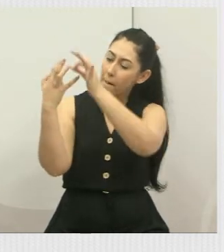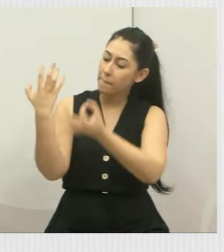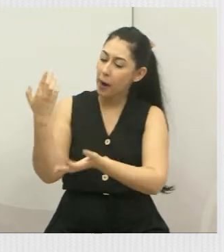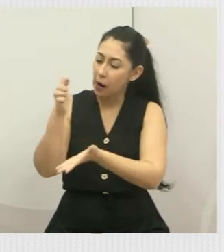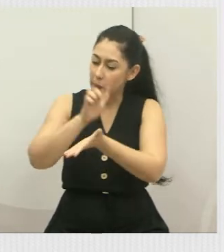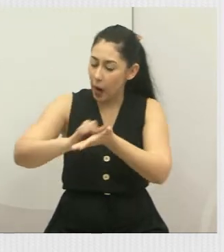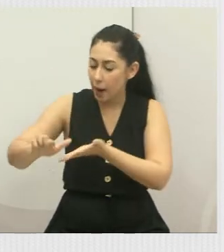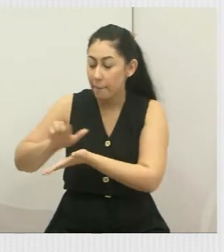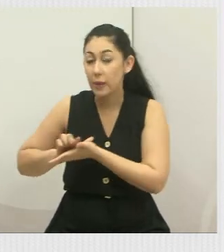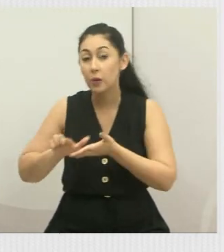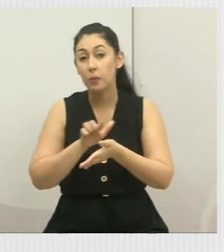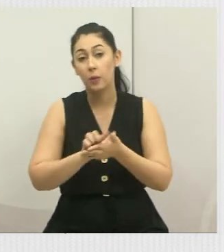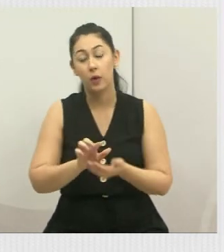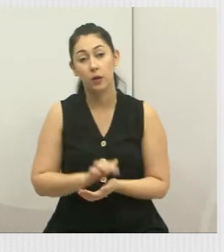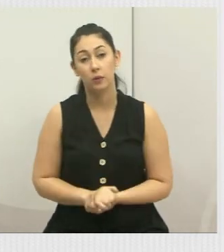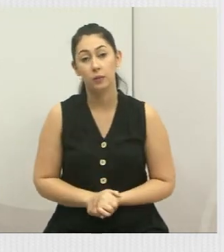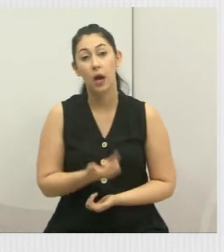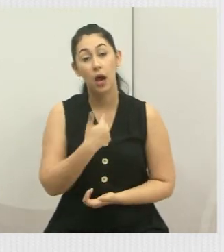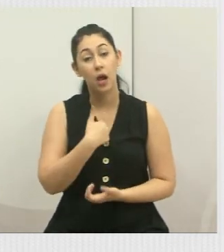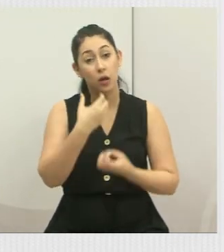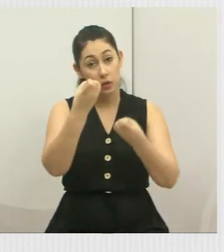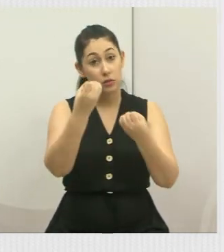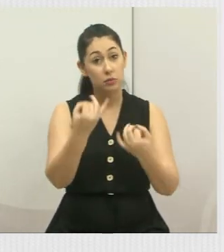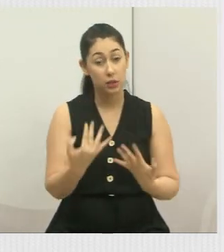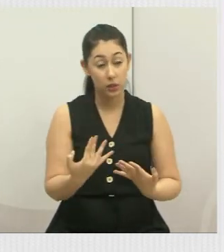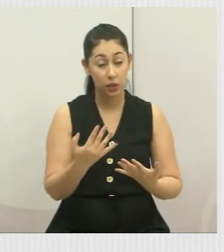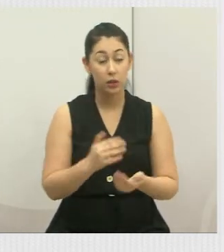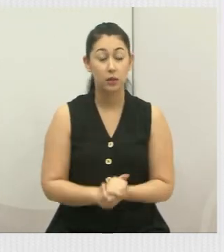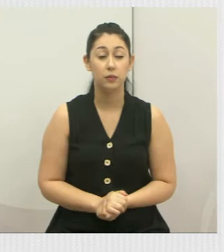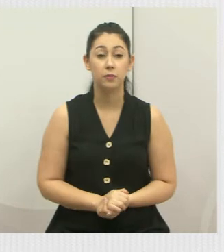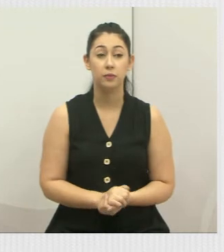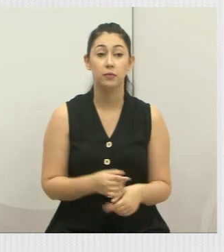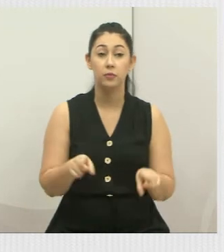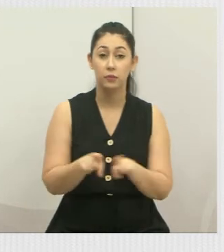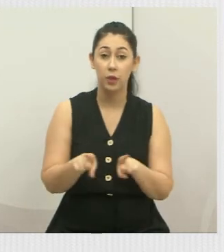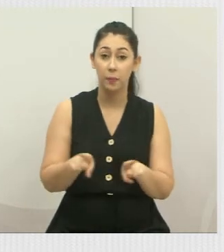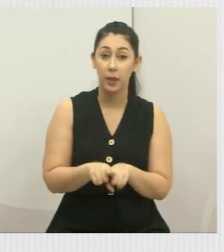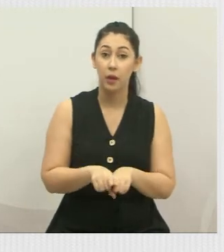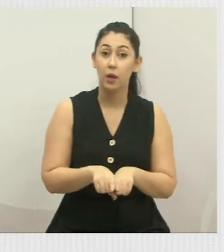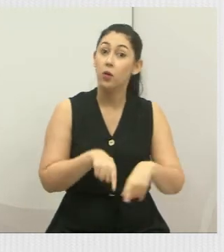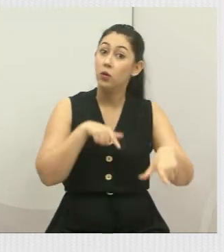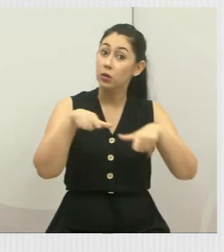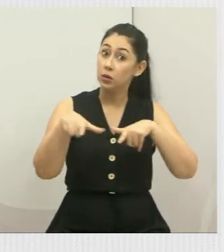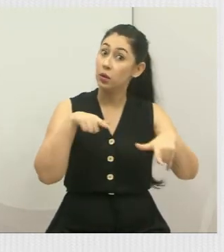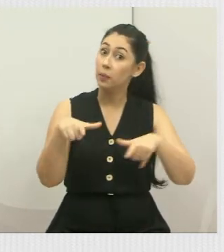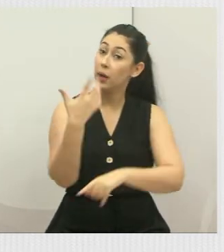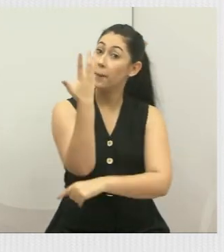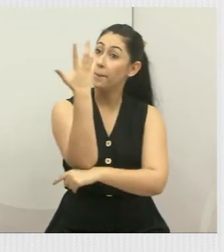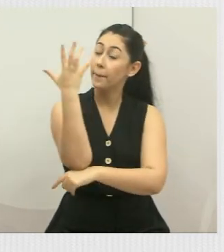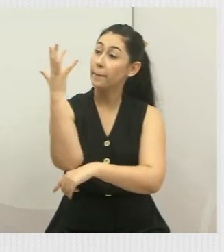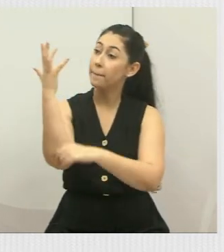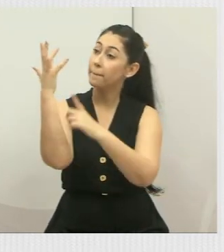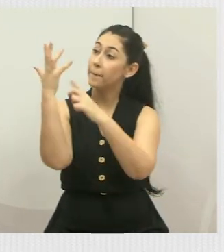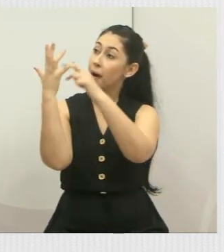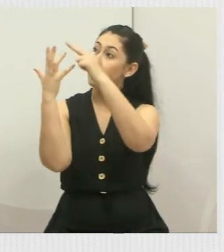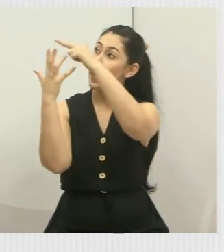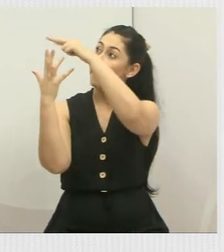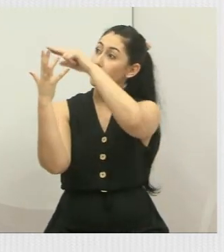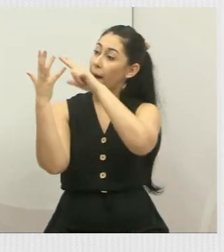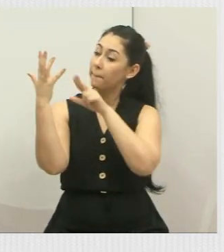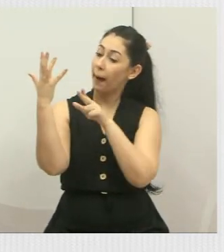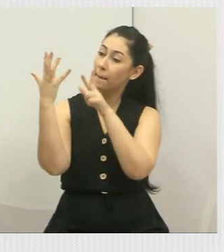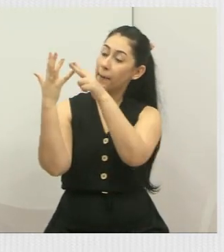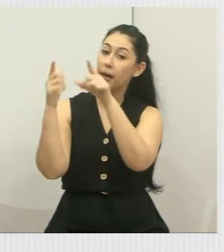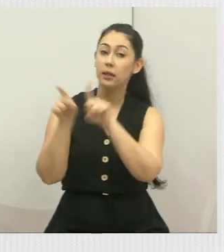até alguns minutos atrás eu falei sobre o serviço de poda e varrição.